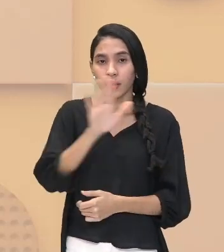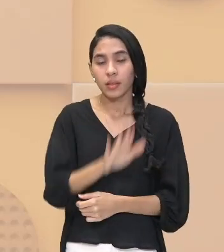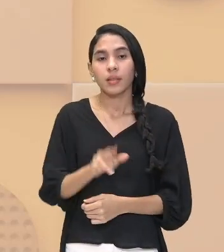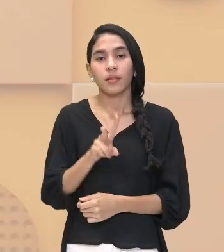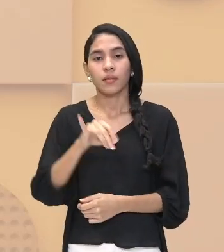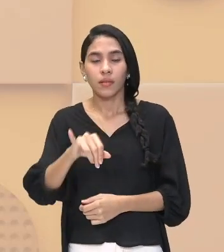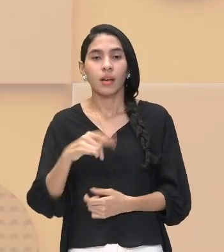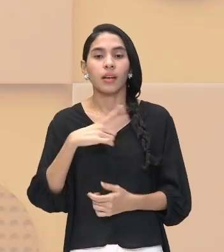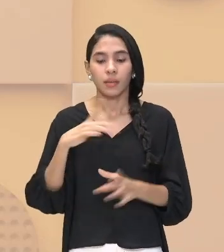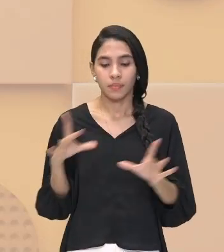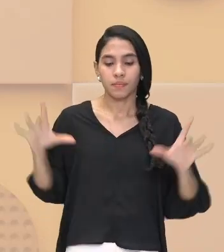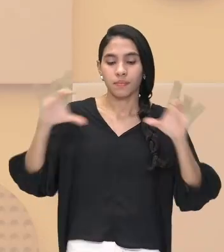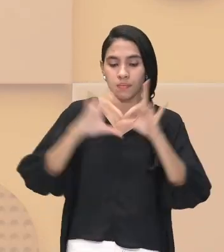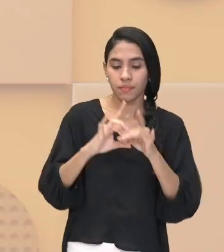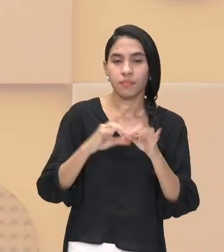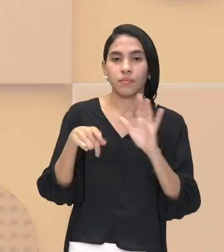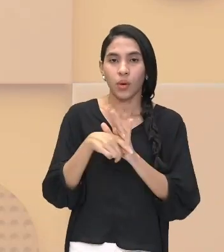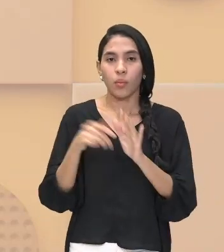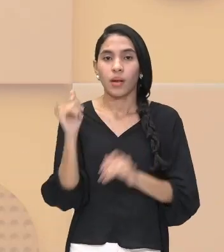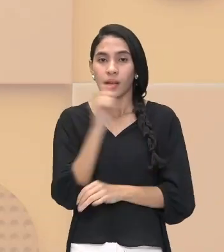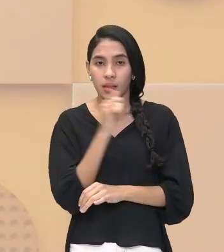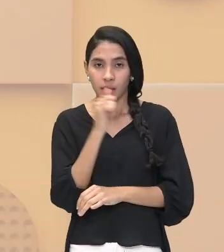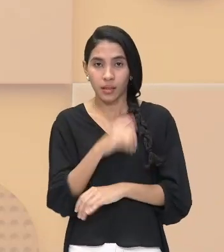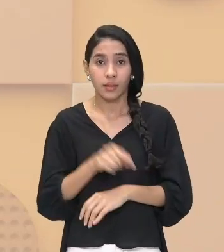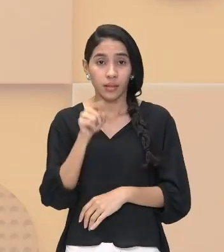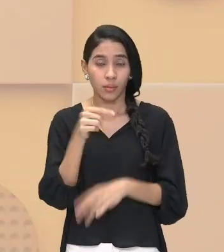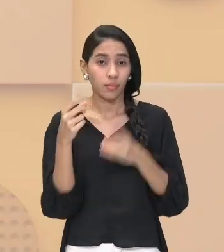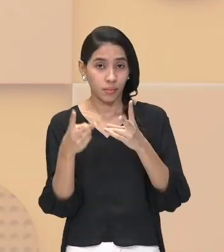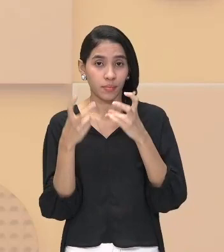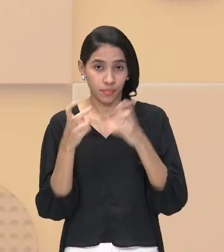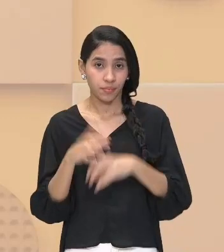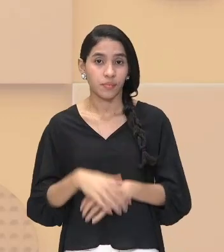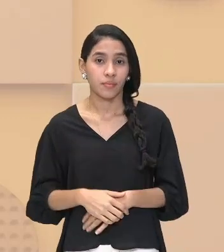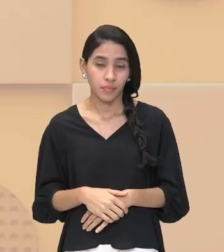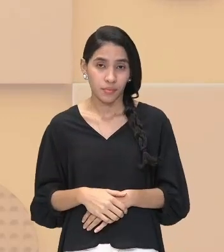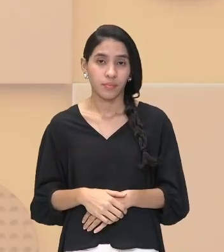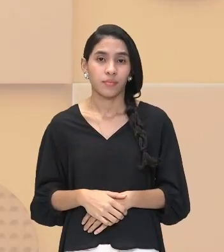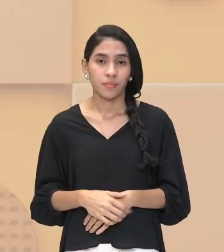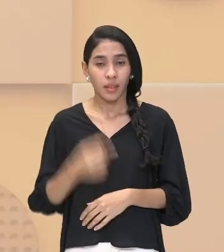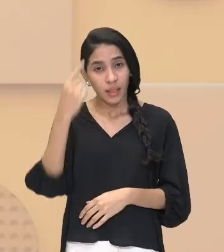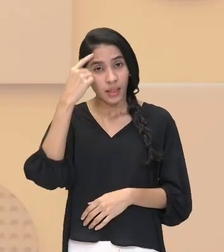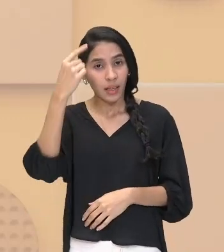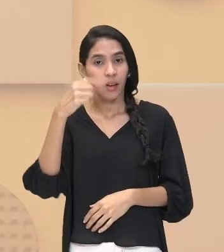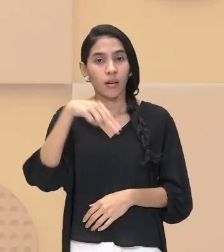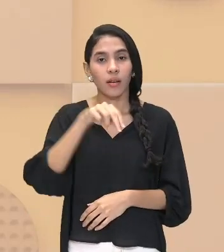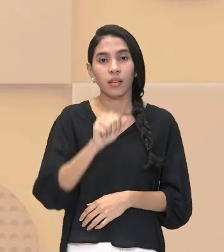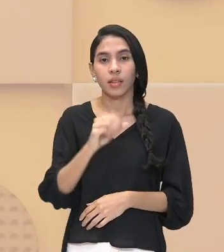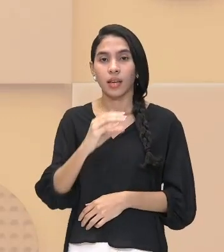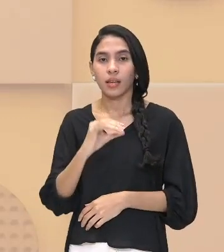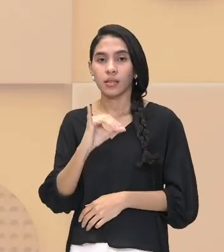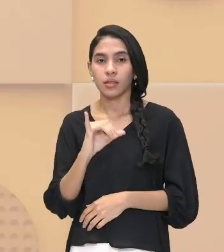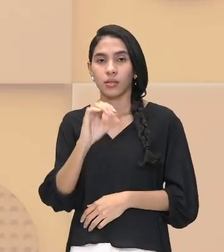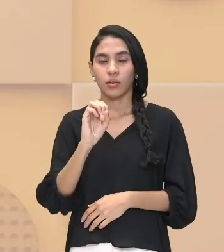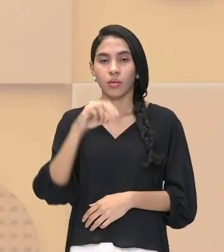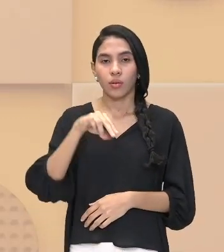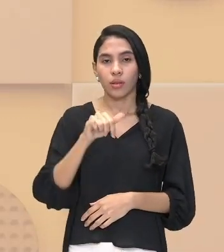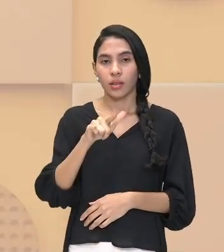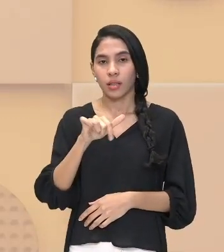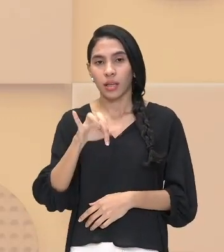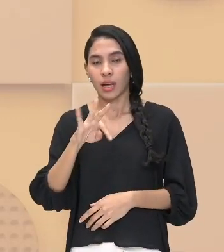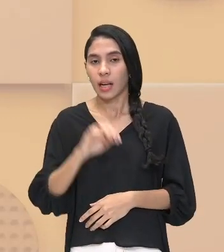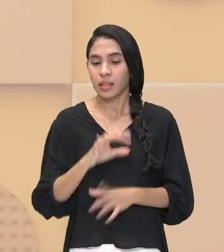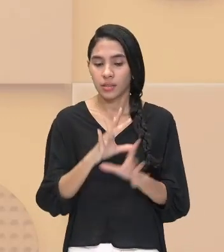à unificação da Itália. Então, percebam como esse ideal nacionalista vai unir,